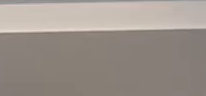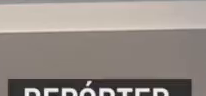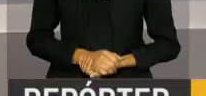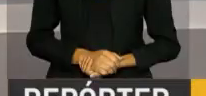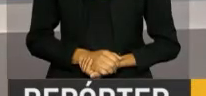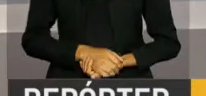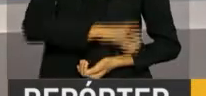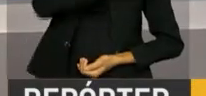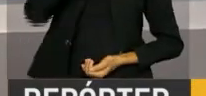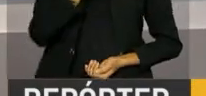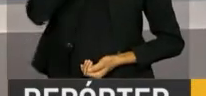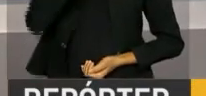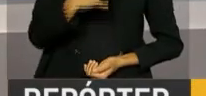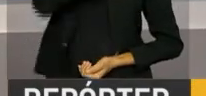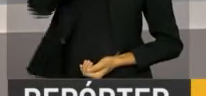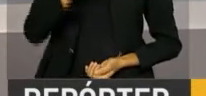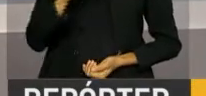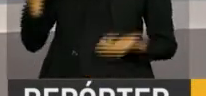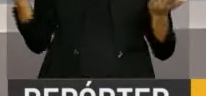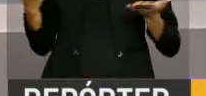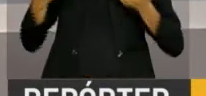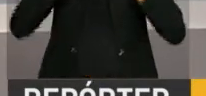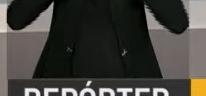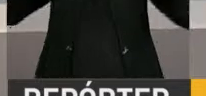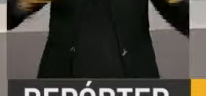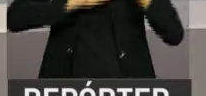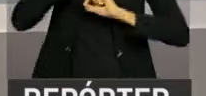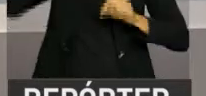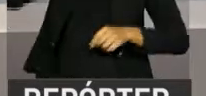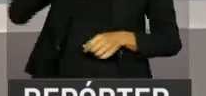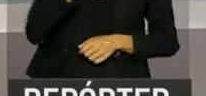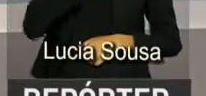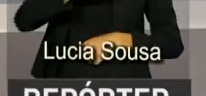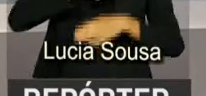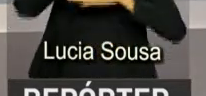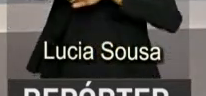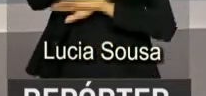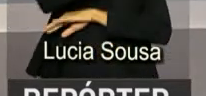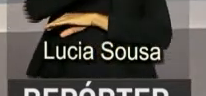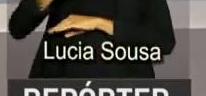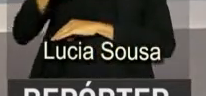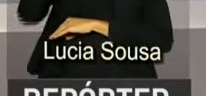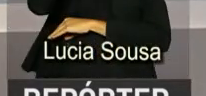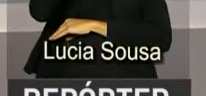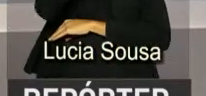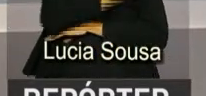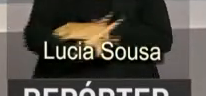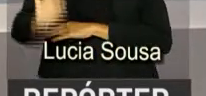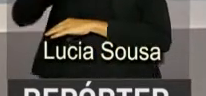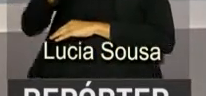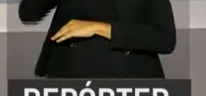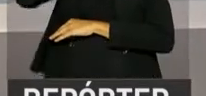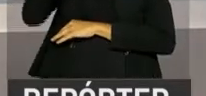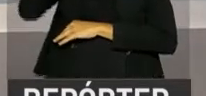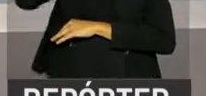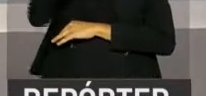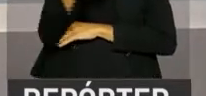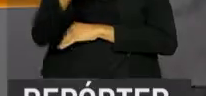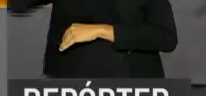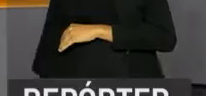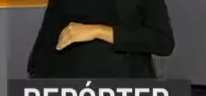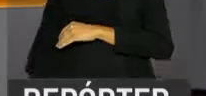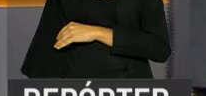olá bom dia começa agora o repórter nbr com as notícias do governo federal desta segunda-feira 3 de abril